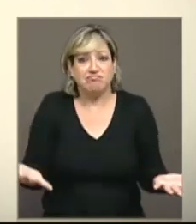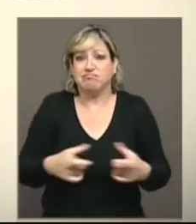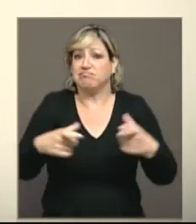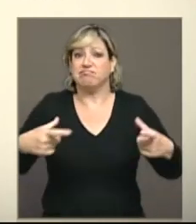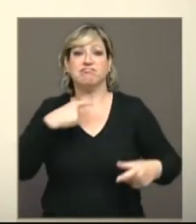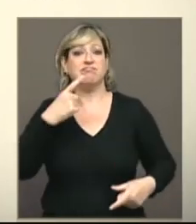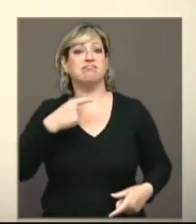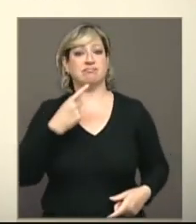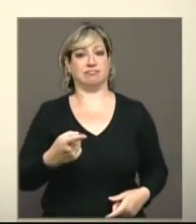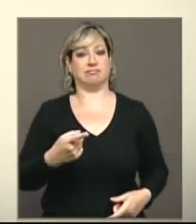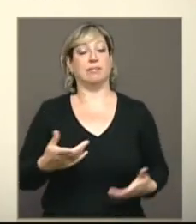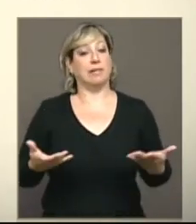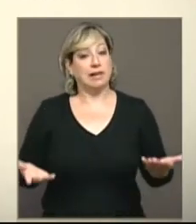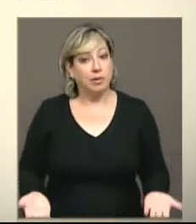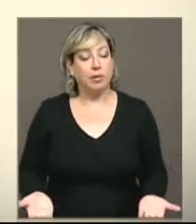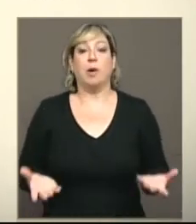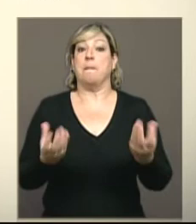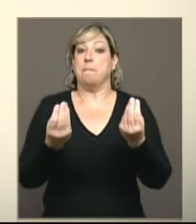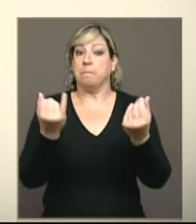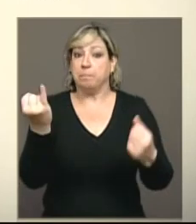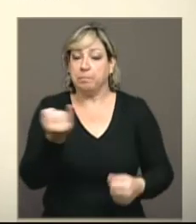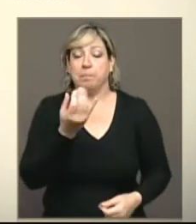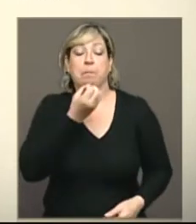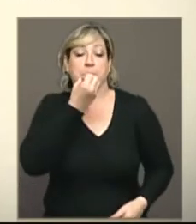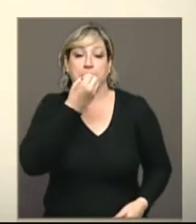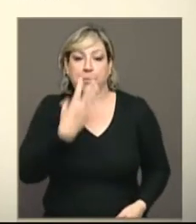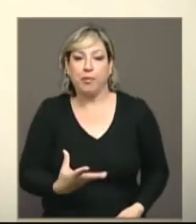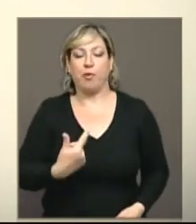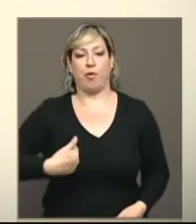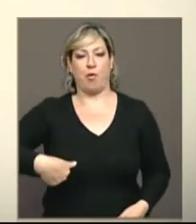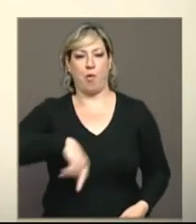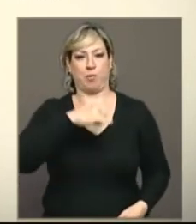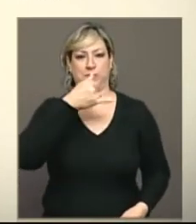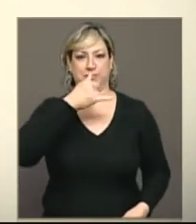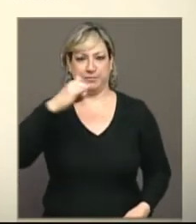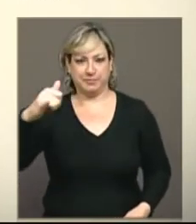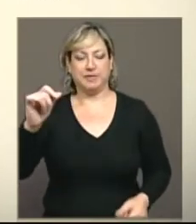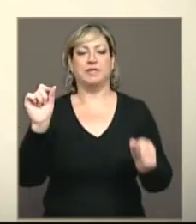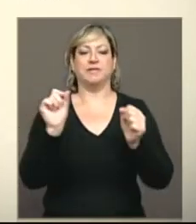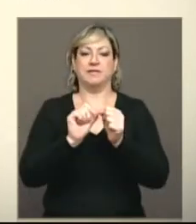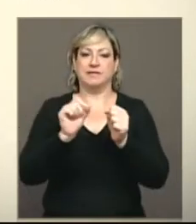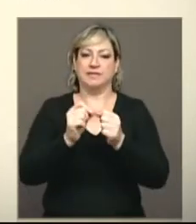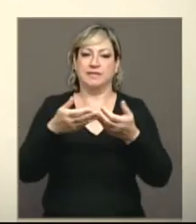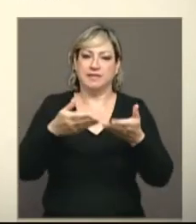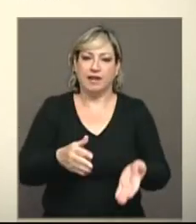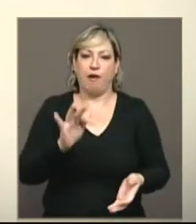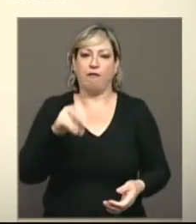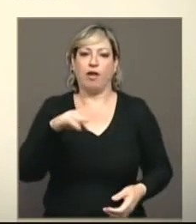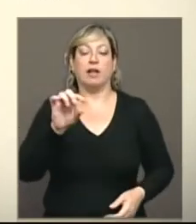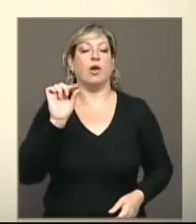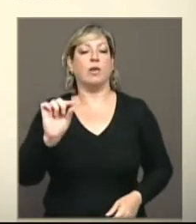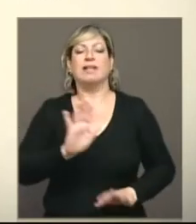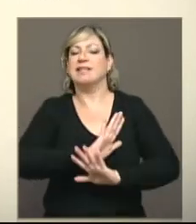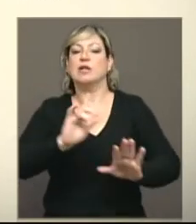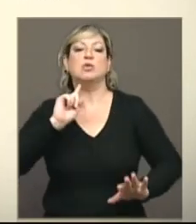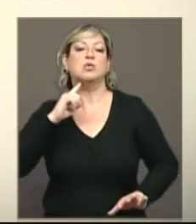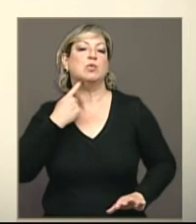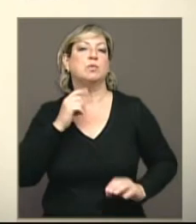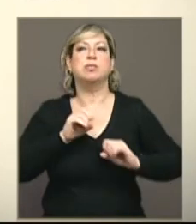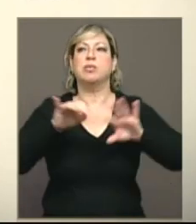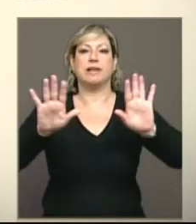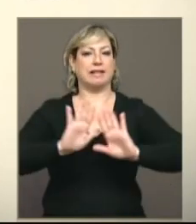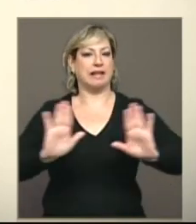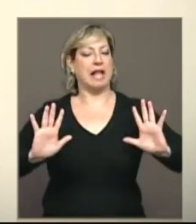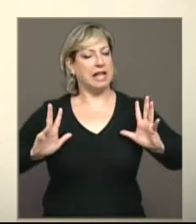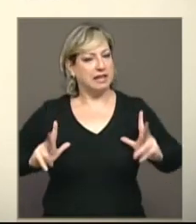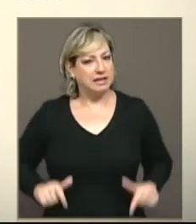crescimento e portanto é é muito bom que a nossa energia seja uma fonte não poluente